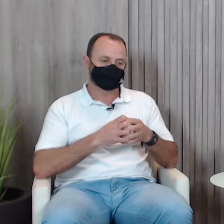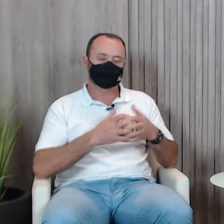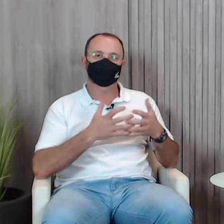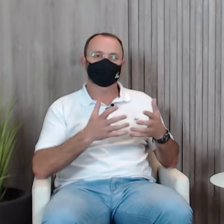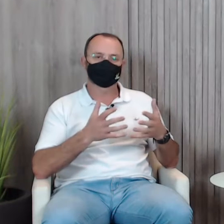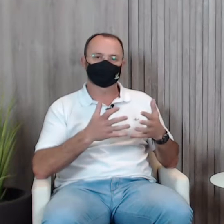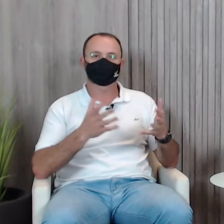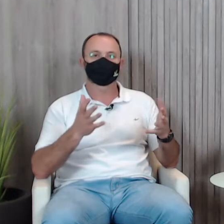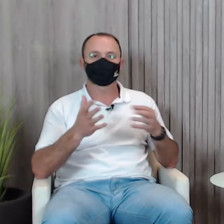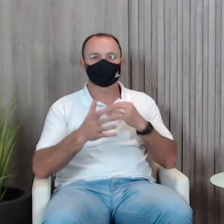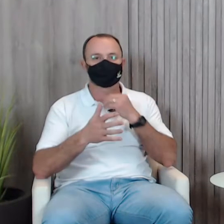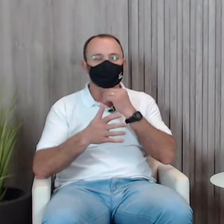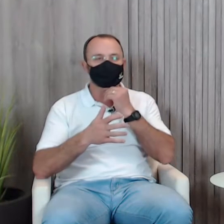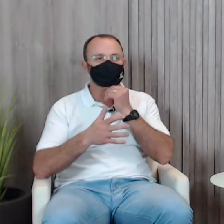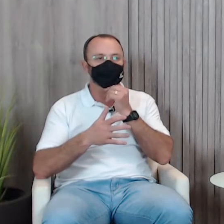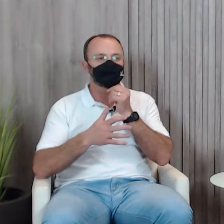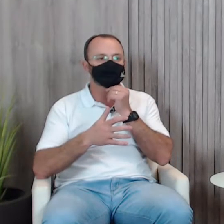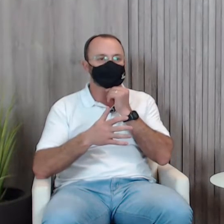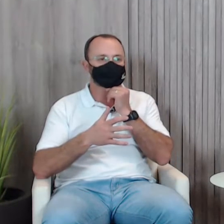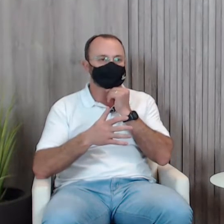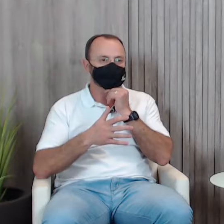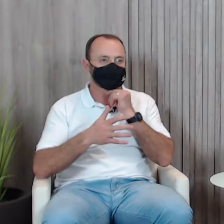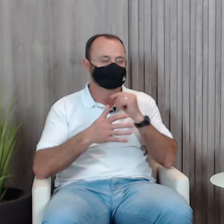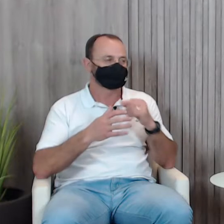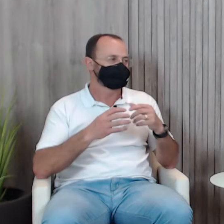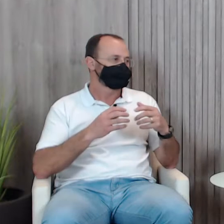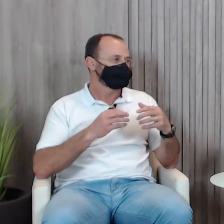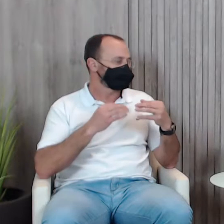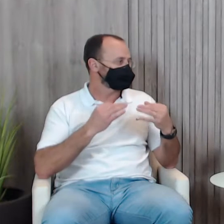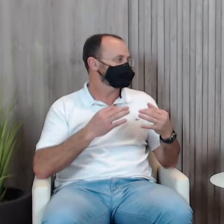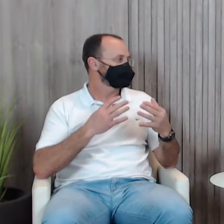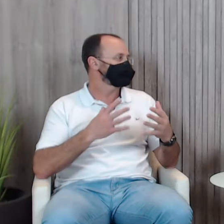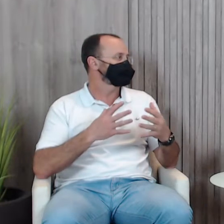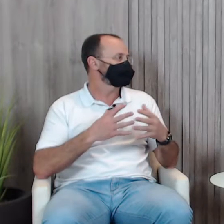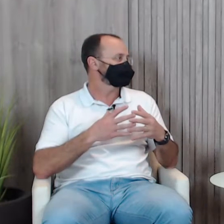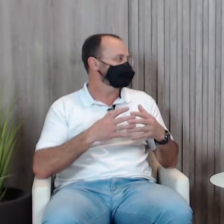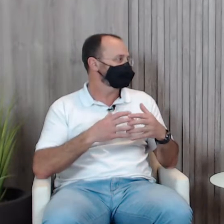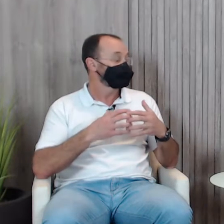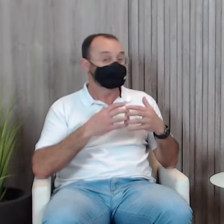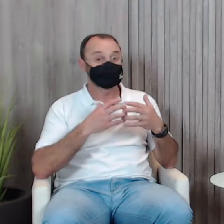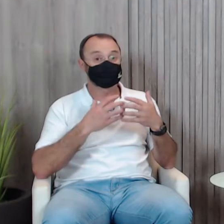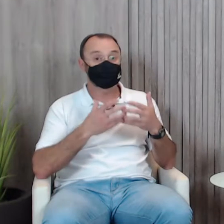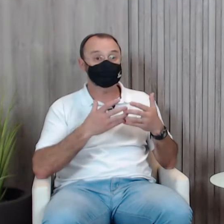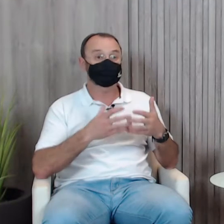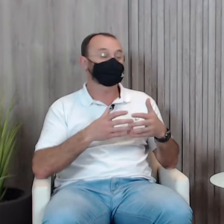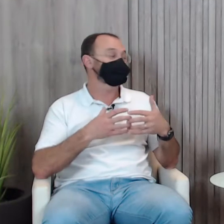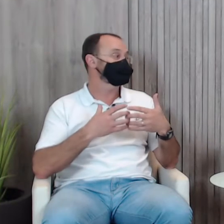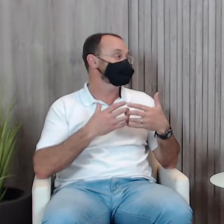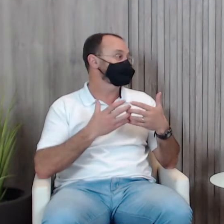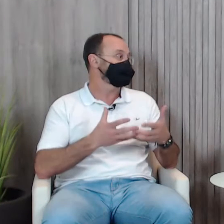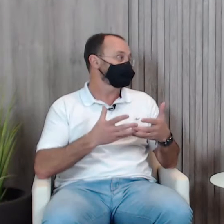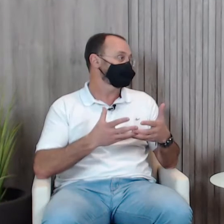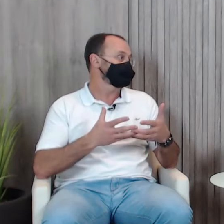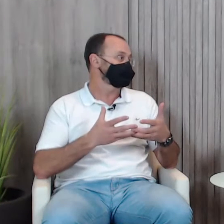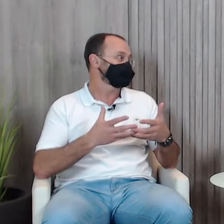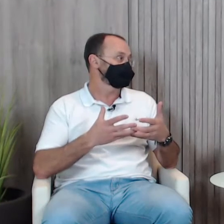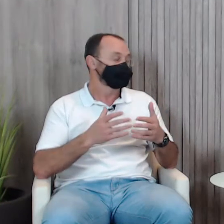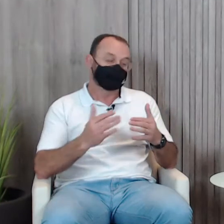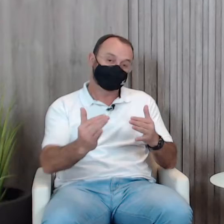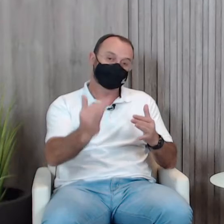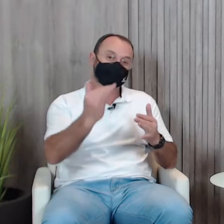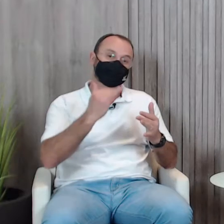assim, parabeniza, já estende os parabéns a todos os nossos professores, foi a capacidade de criação e principalmente de diálogo com o